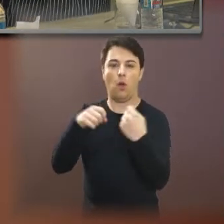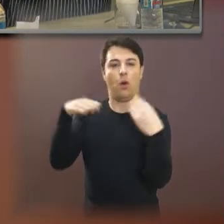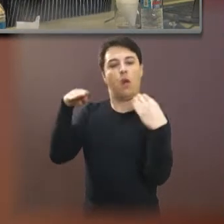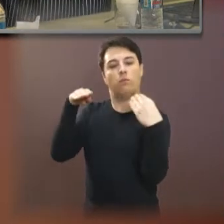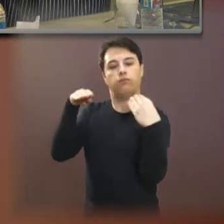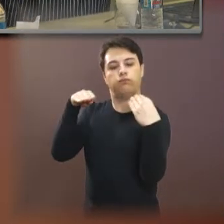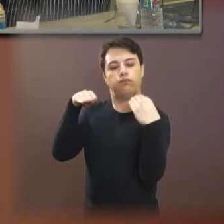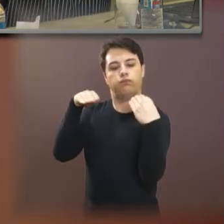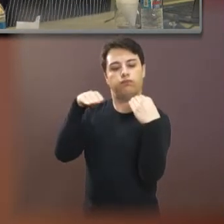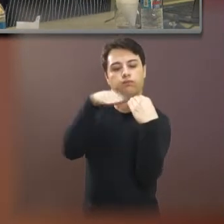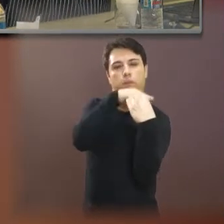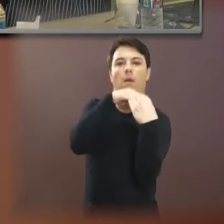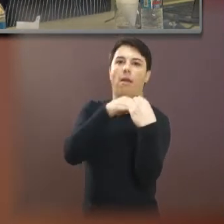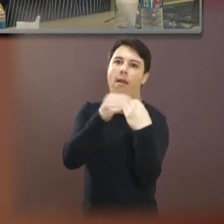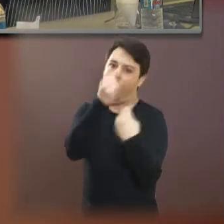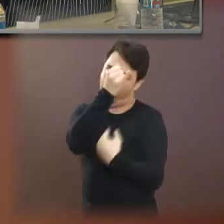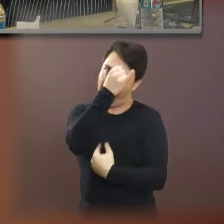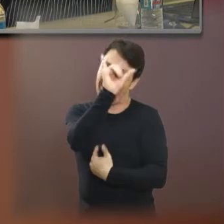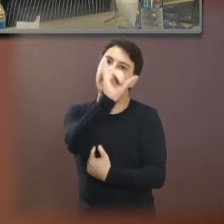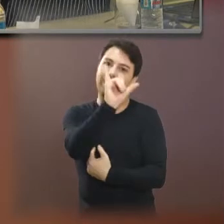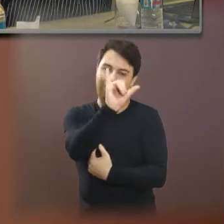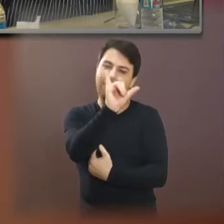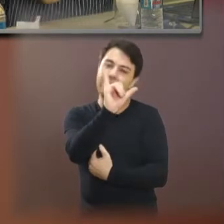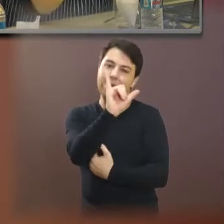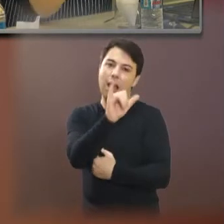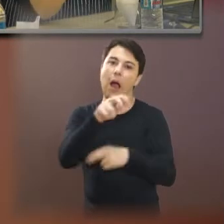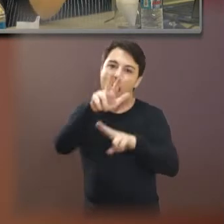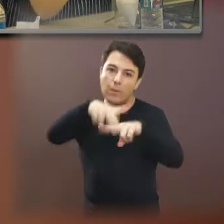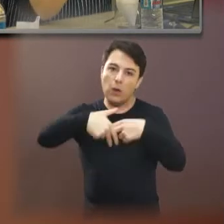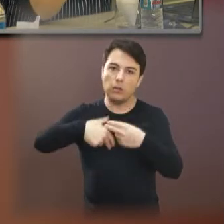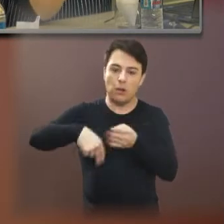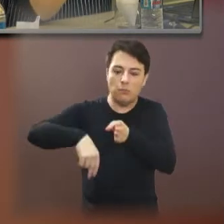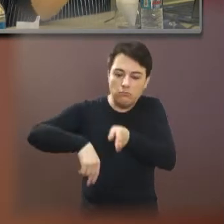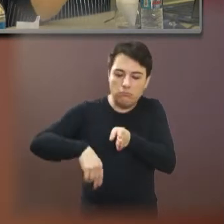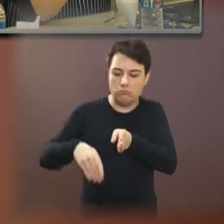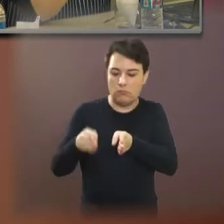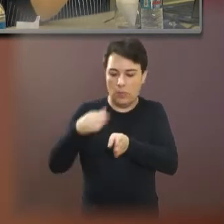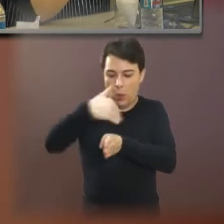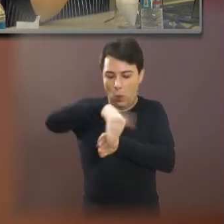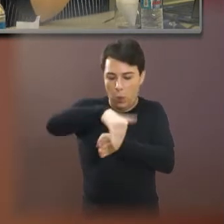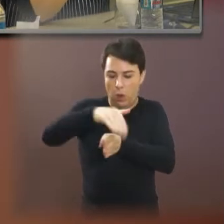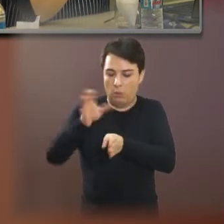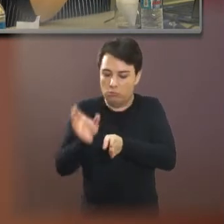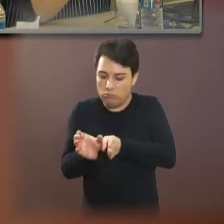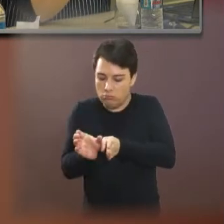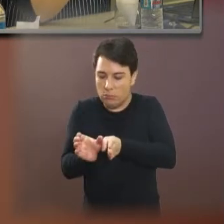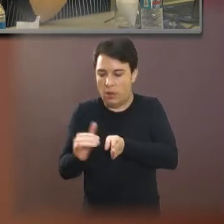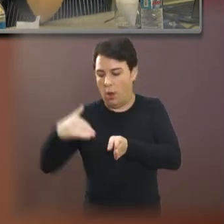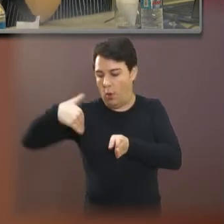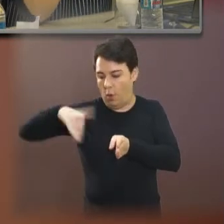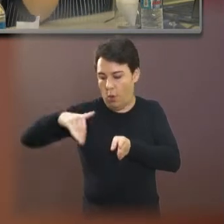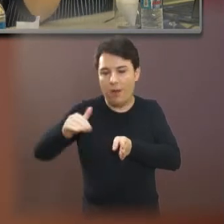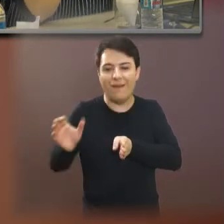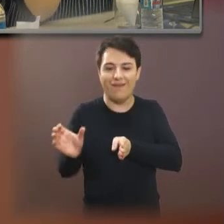e ele invada o outro sentido da pista. Então, ele tem uma função de